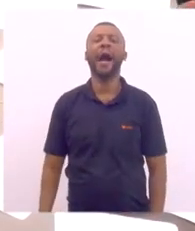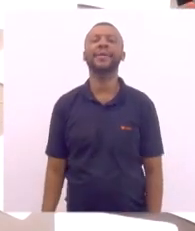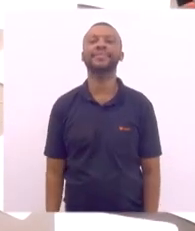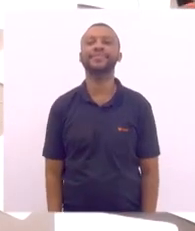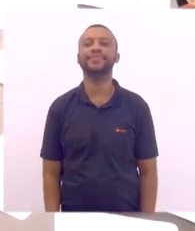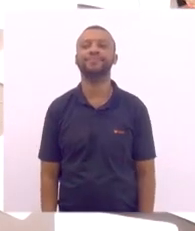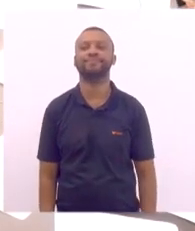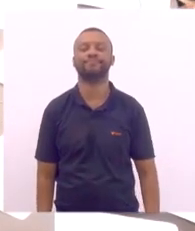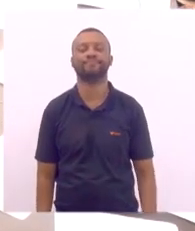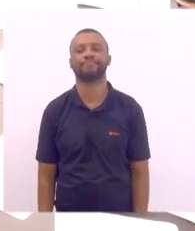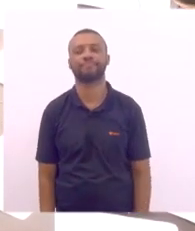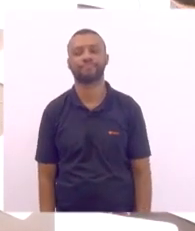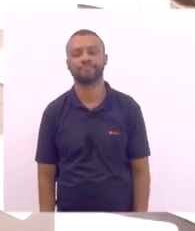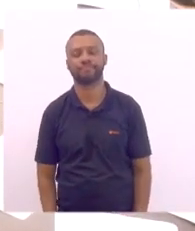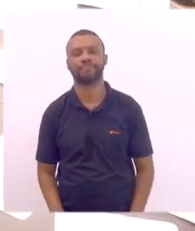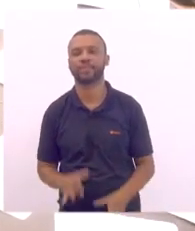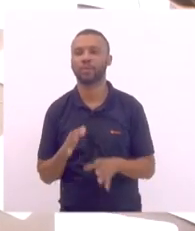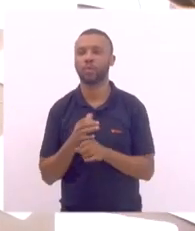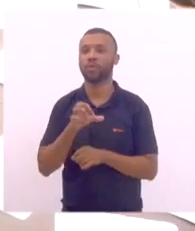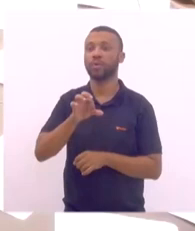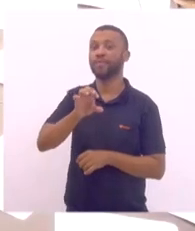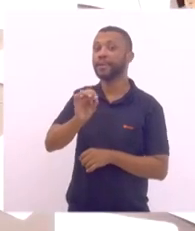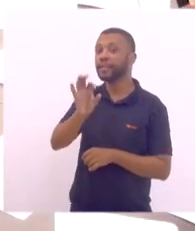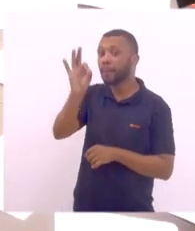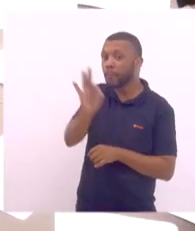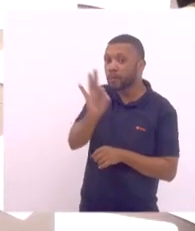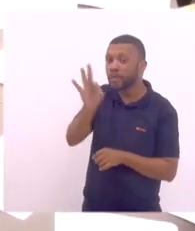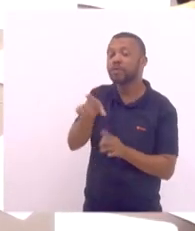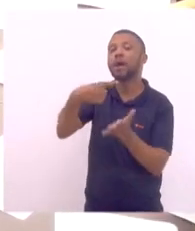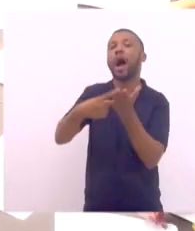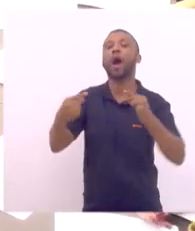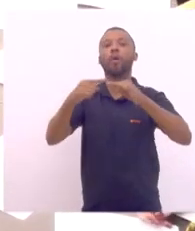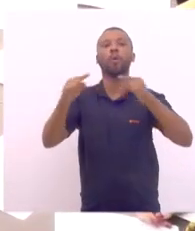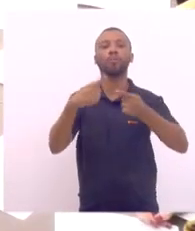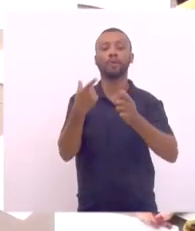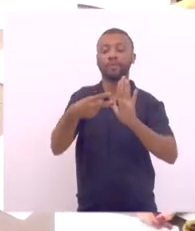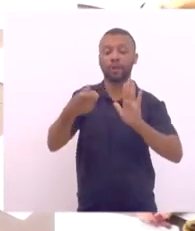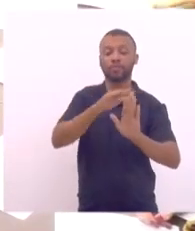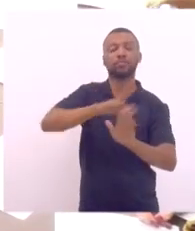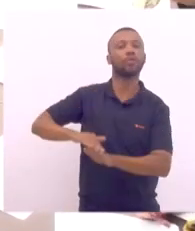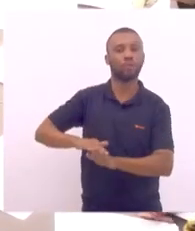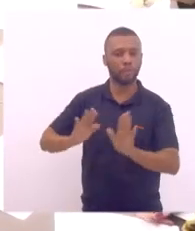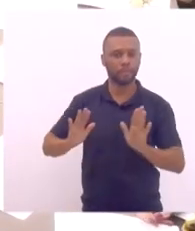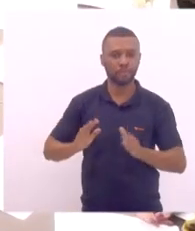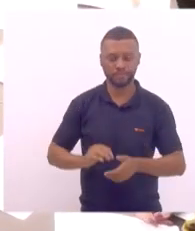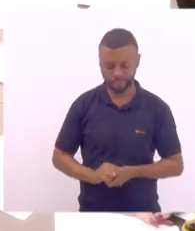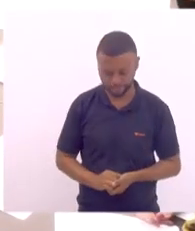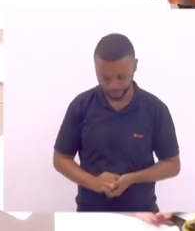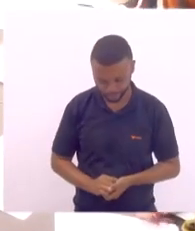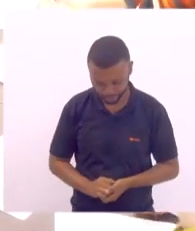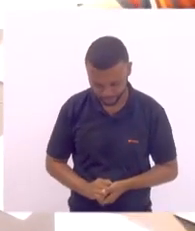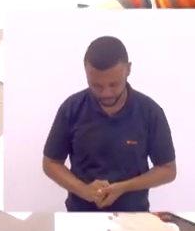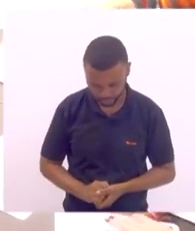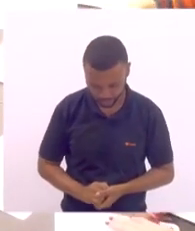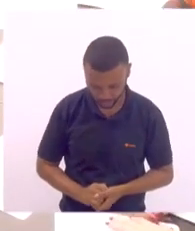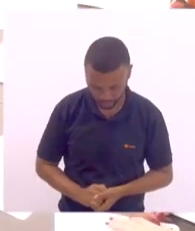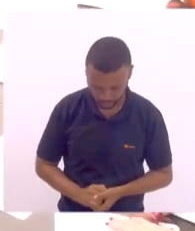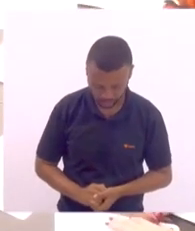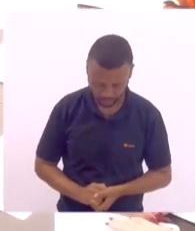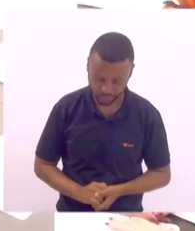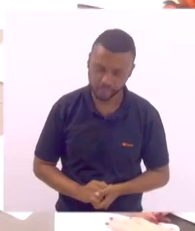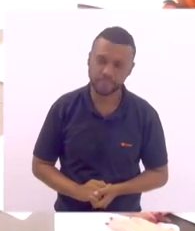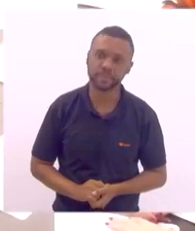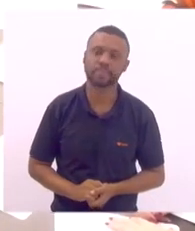Esse aqui está, eu diria, 90% de acordo para a gente derrubar o veto. Ocorre que nós temos